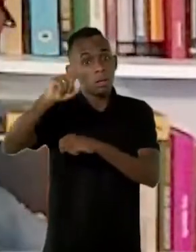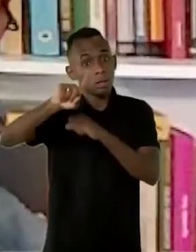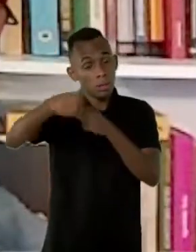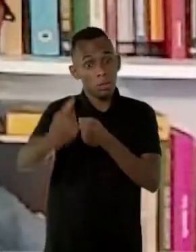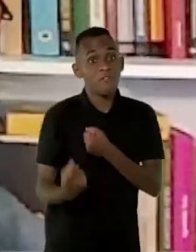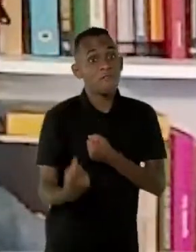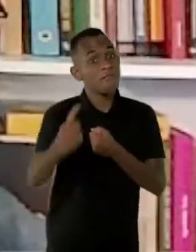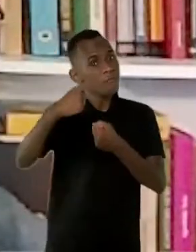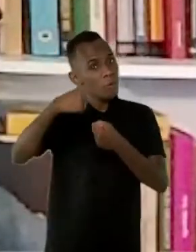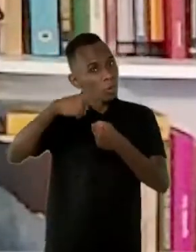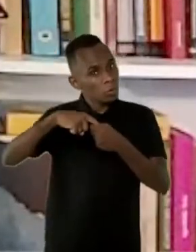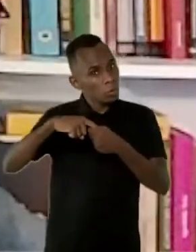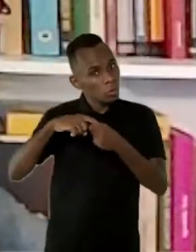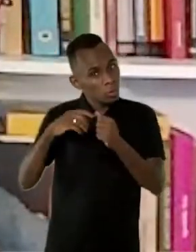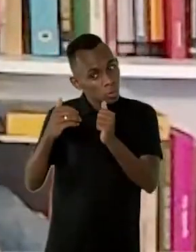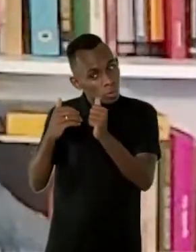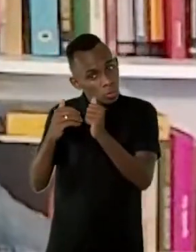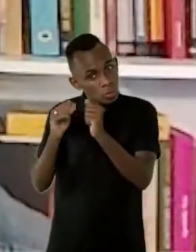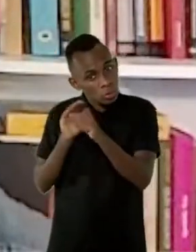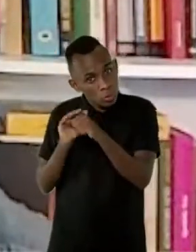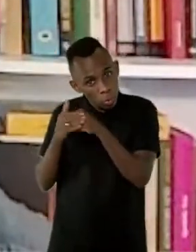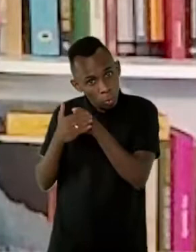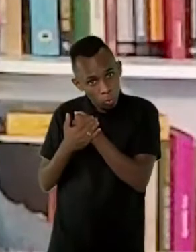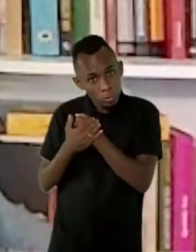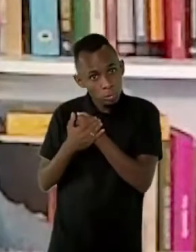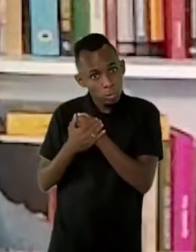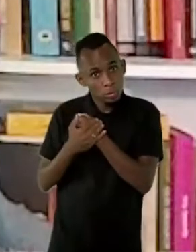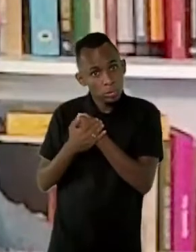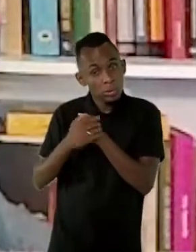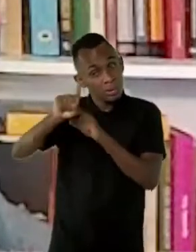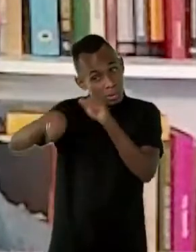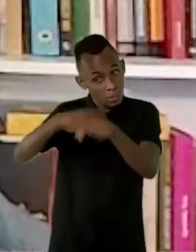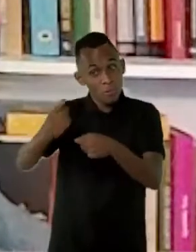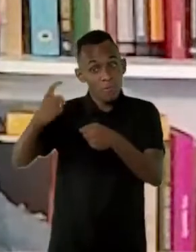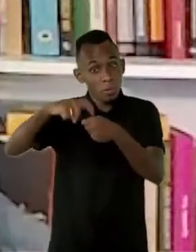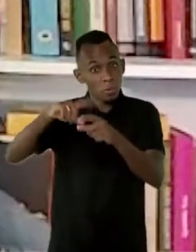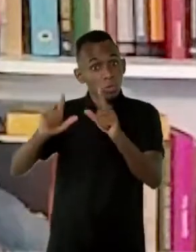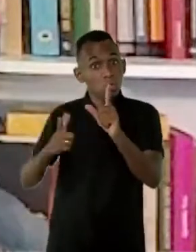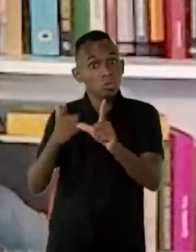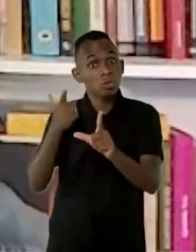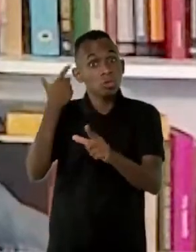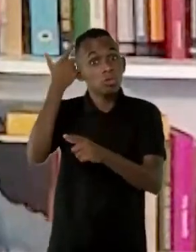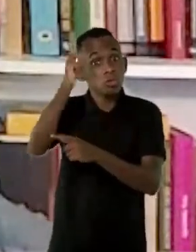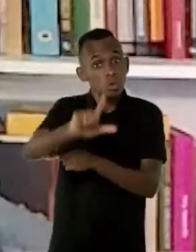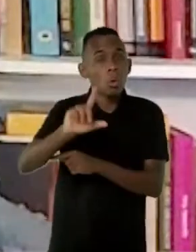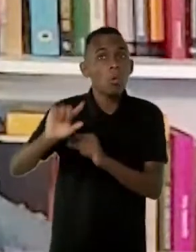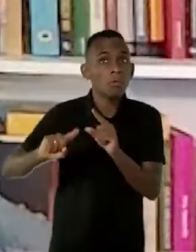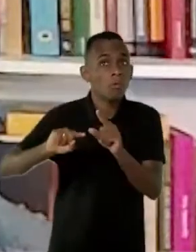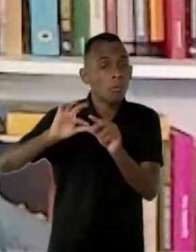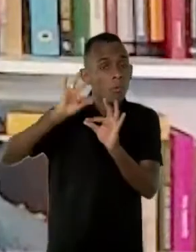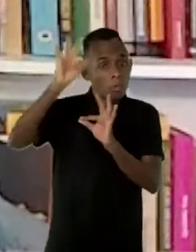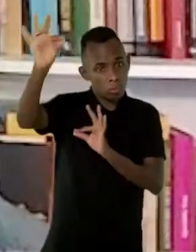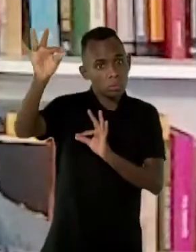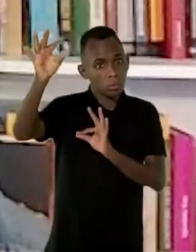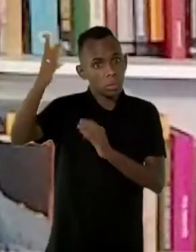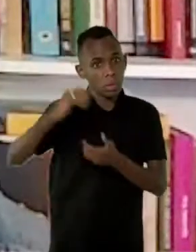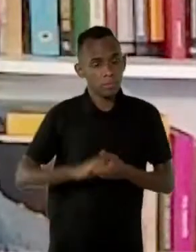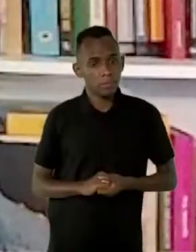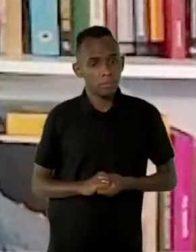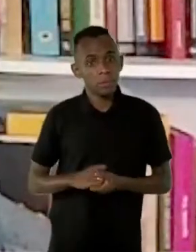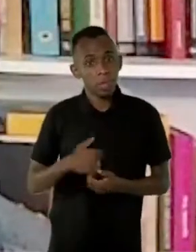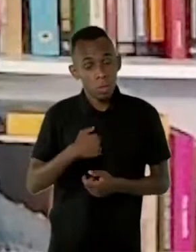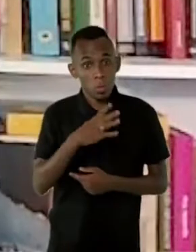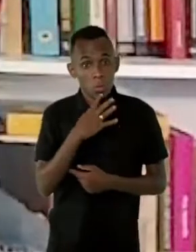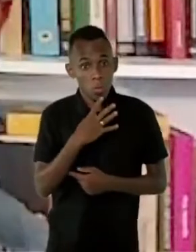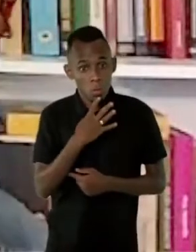para ele, olha, não é um lugar seguro para você. Então ele voltou para o exterior, para o exílio. E ele falou, olha, eu conheci a Carolina,